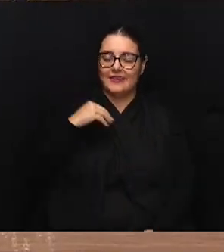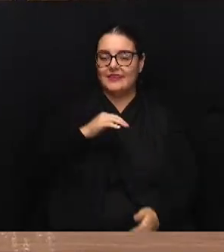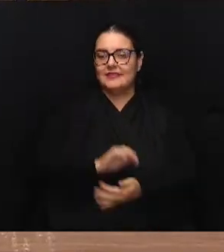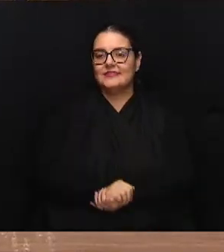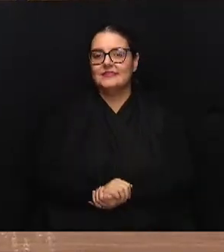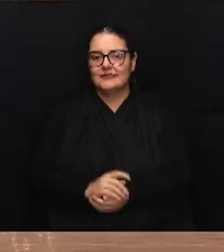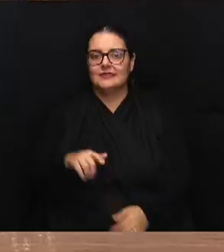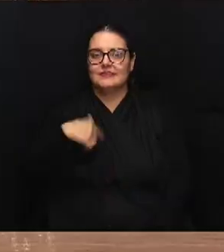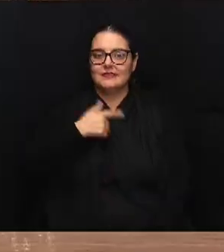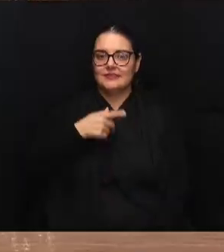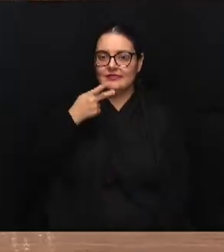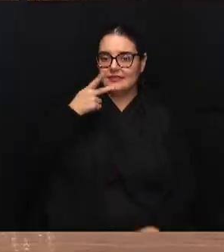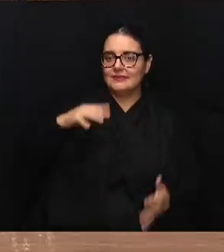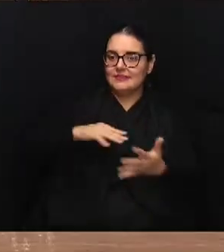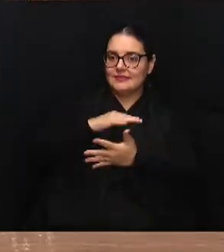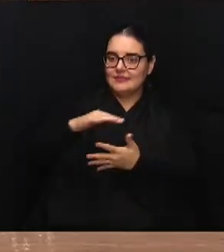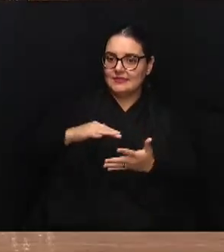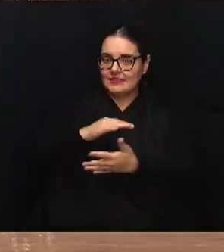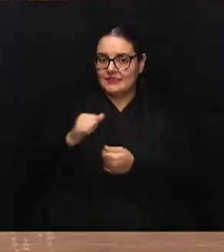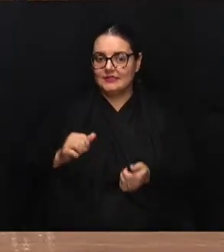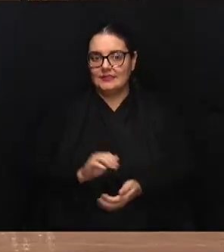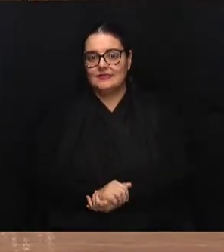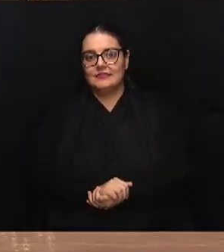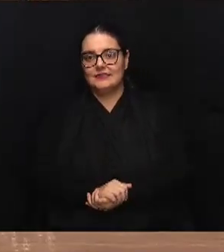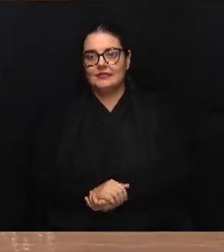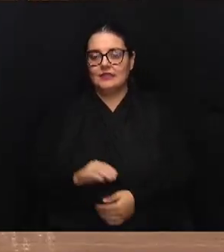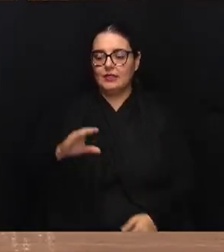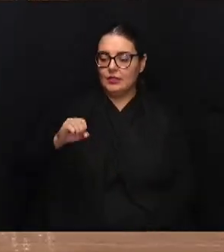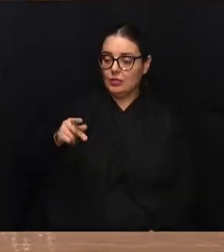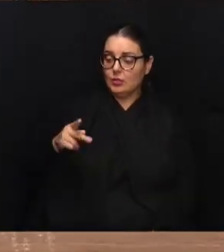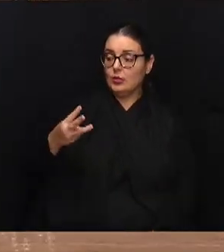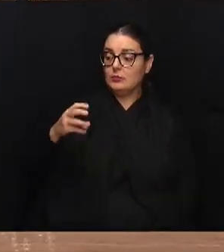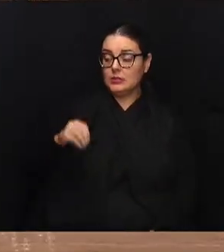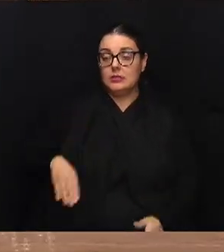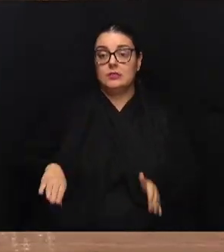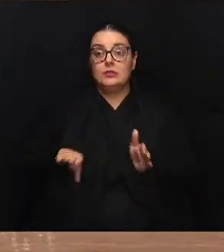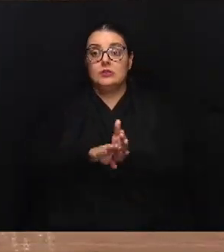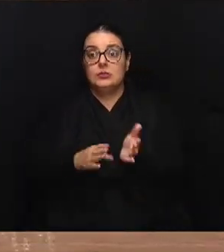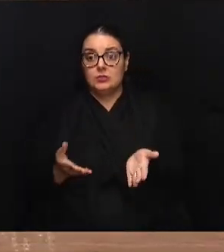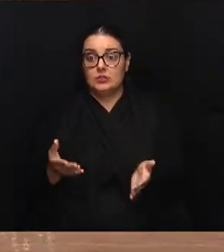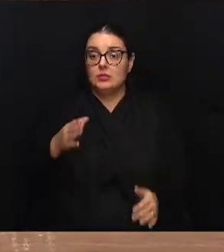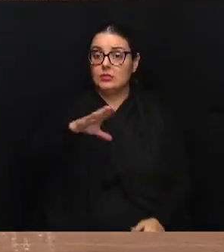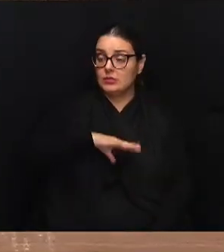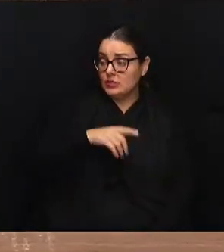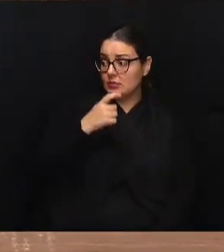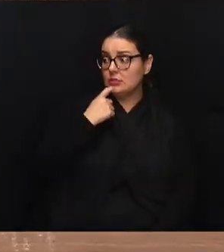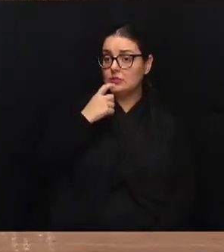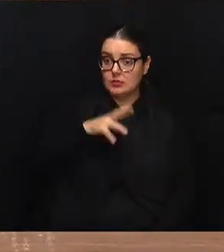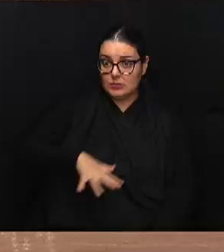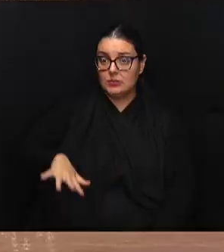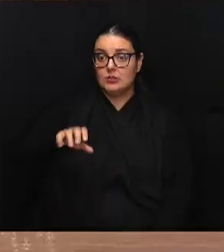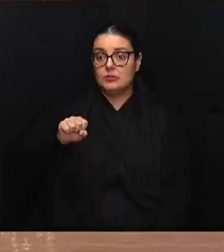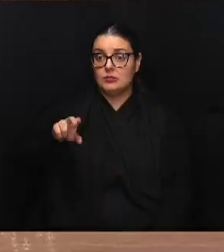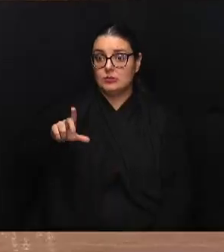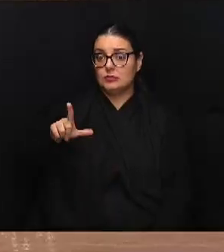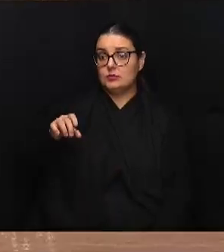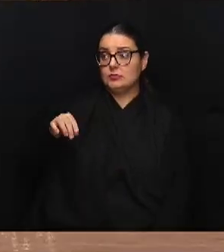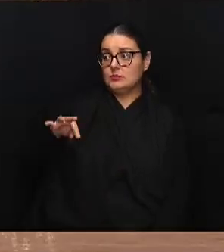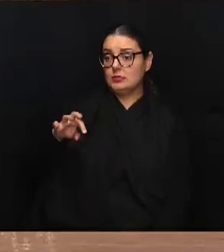gente falando sobre sustentabilidade, COP30 vem aí, e Campinas e a região sudeste está